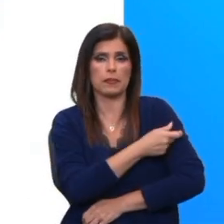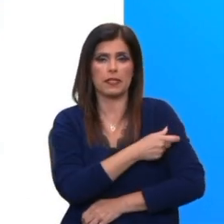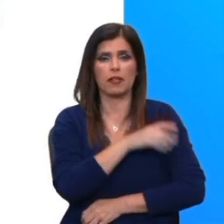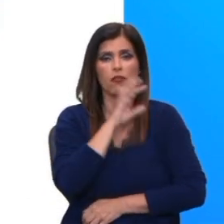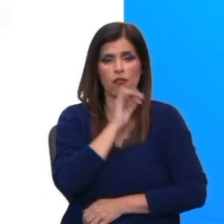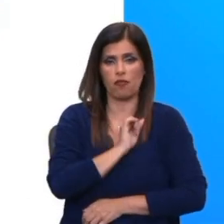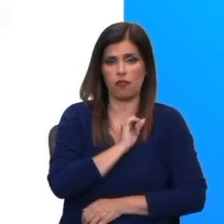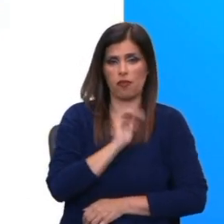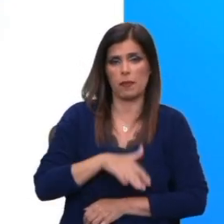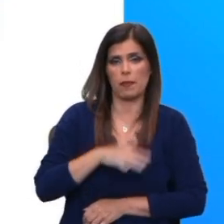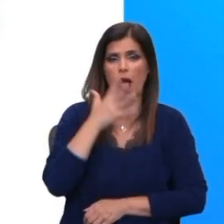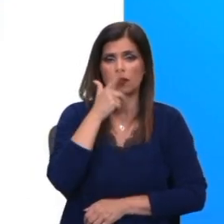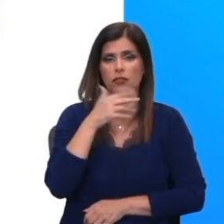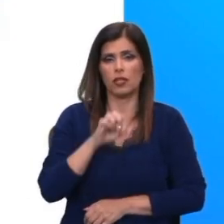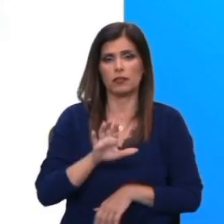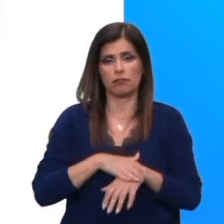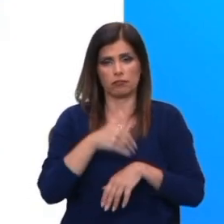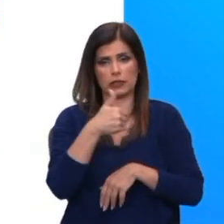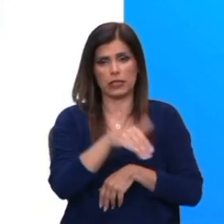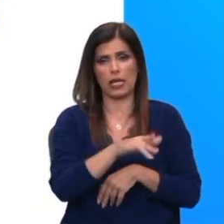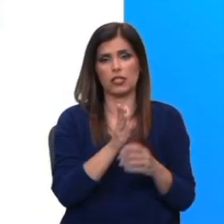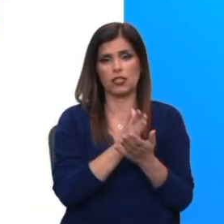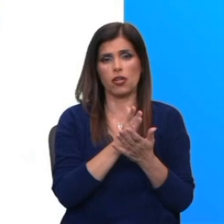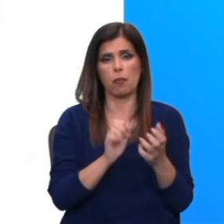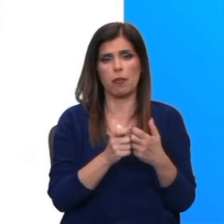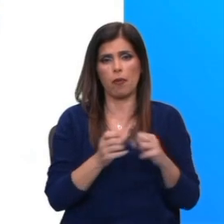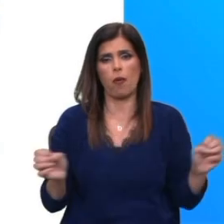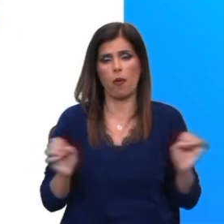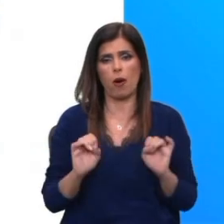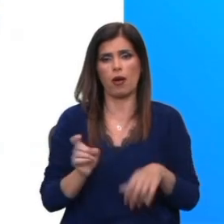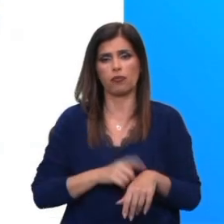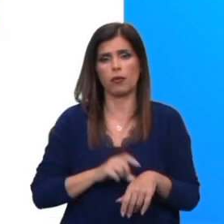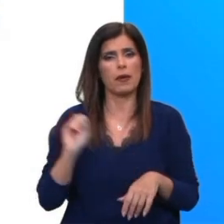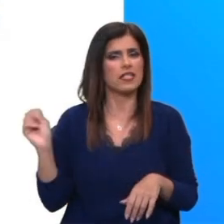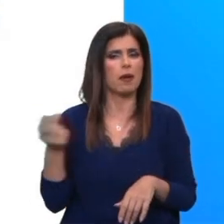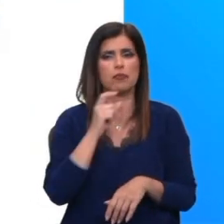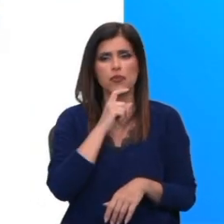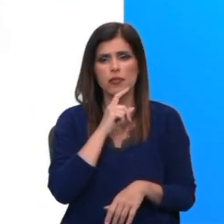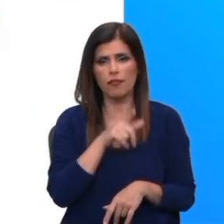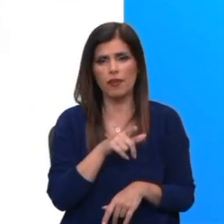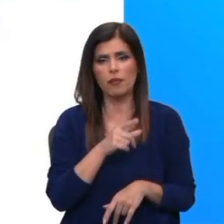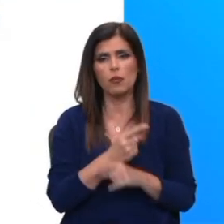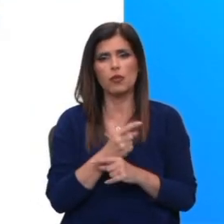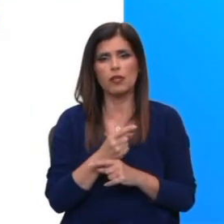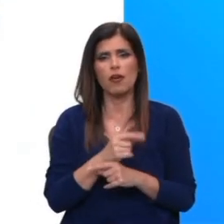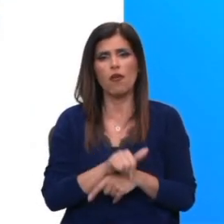menor, que ele possa deixar o internato sem problemas e no menor tempo possível, já que